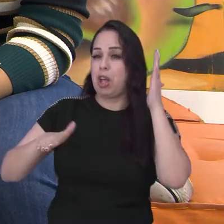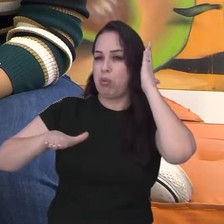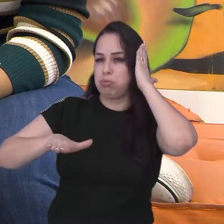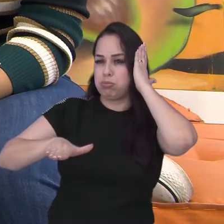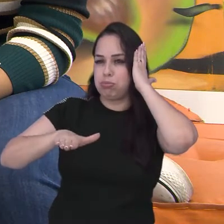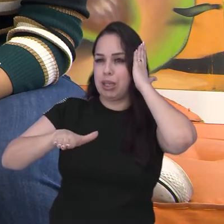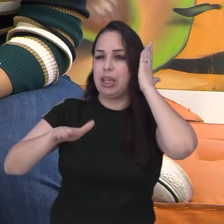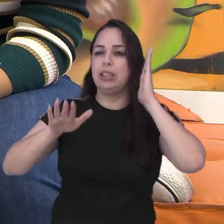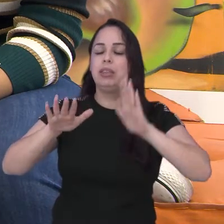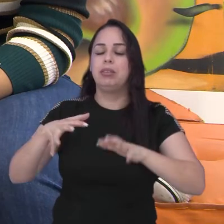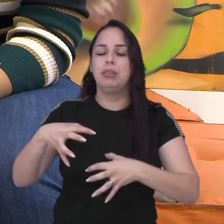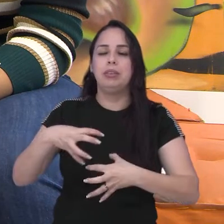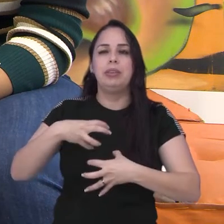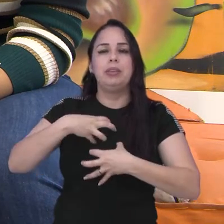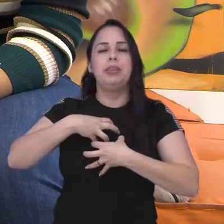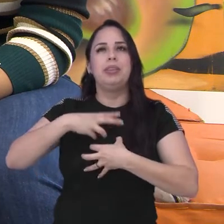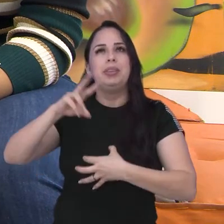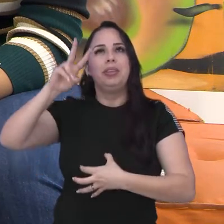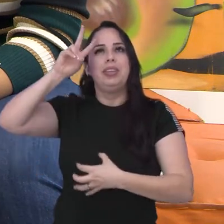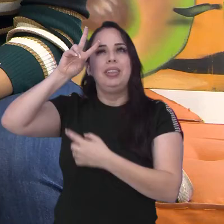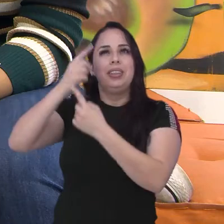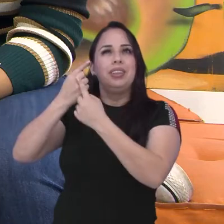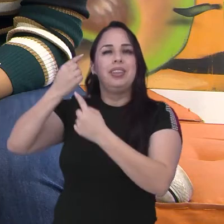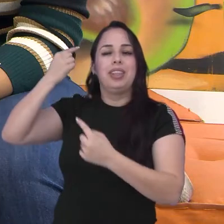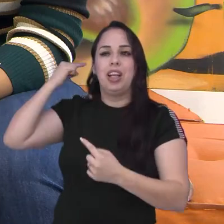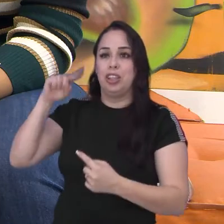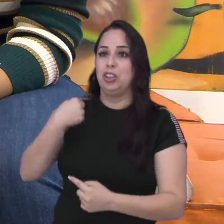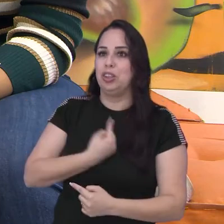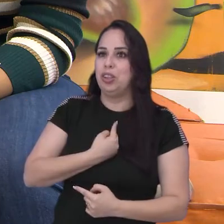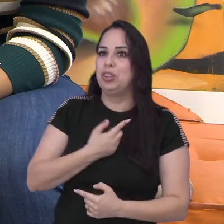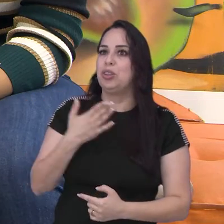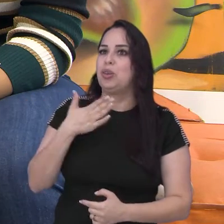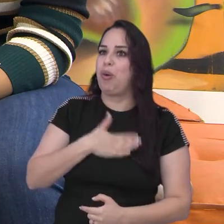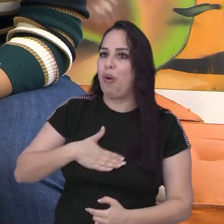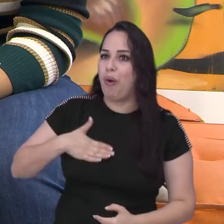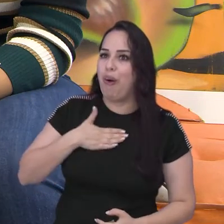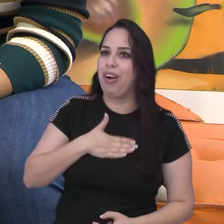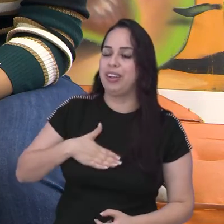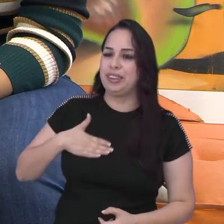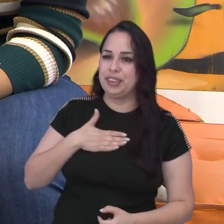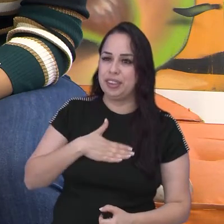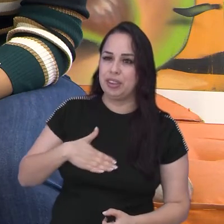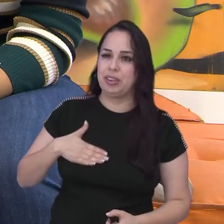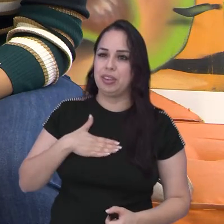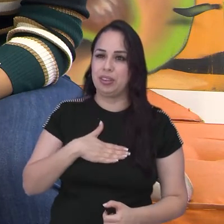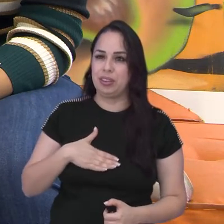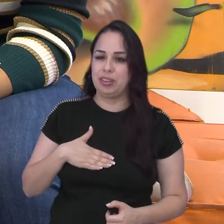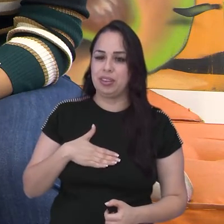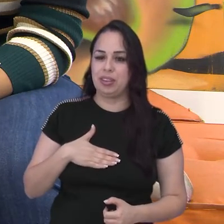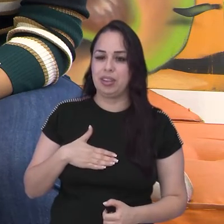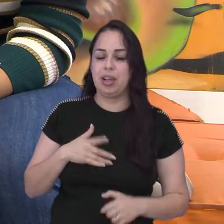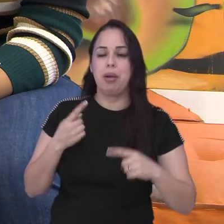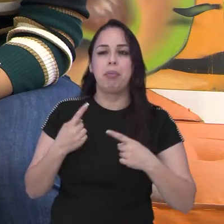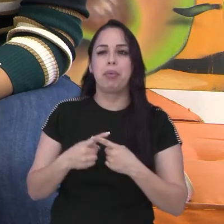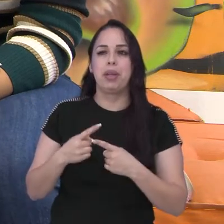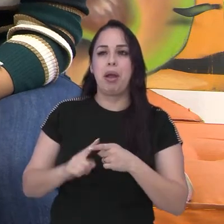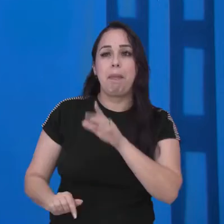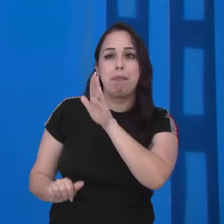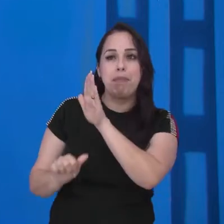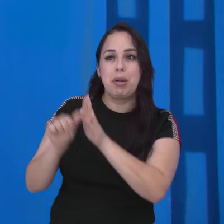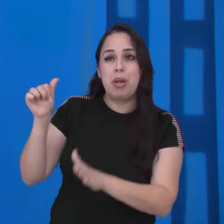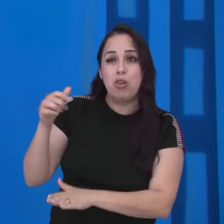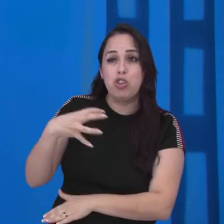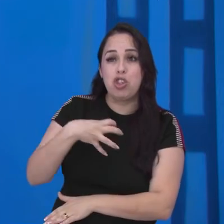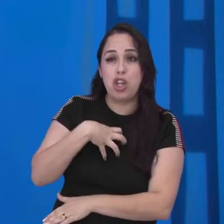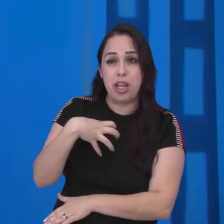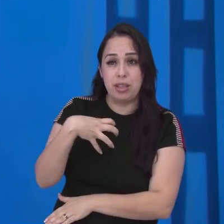essa nostalgia que a gente sempre gosta de falar dos bailes black, porque foi a primeira forma que a